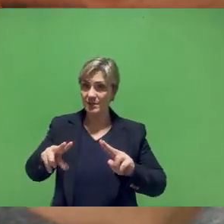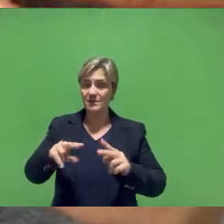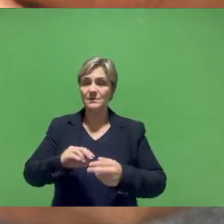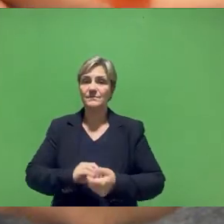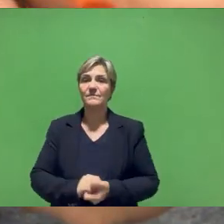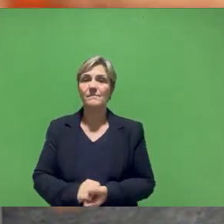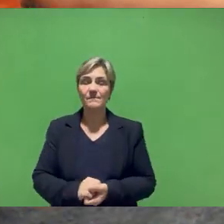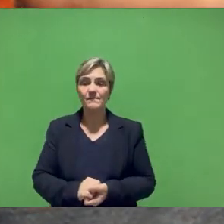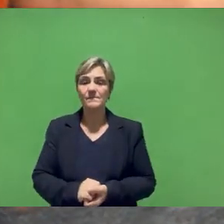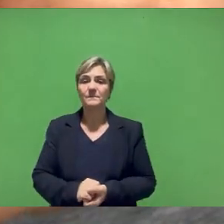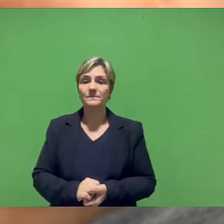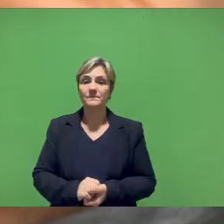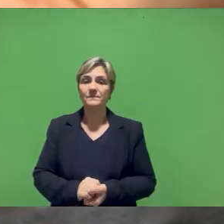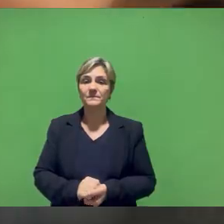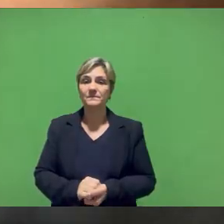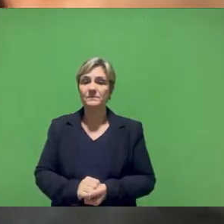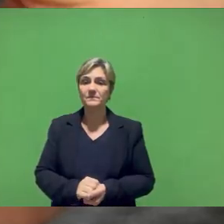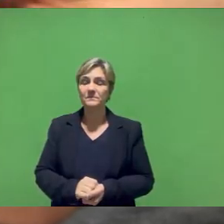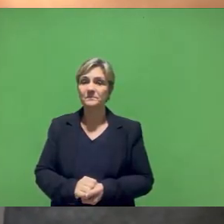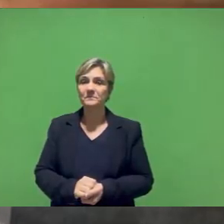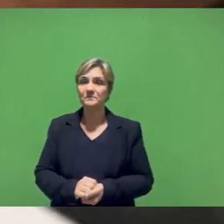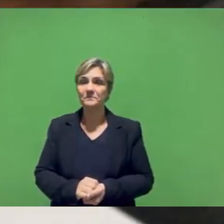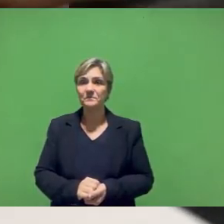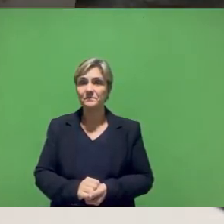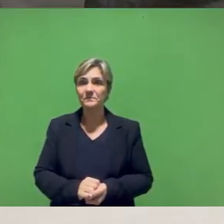diferentes. Bom,